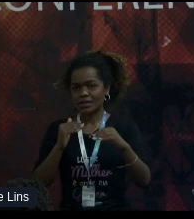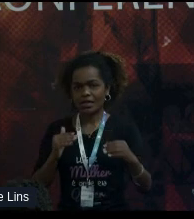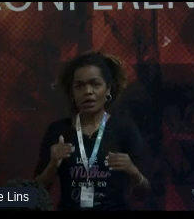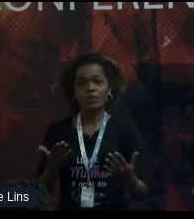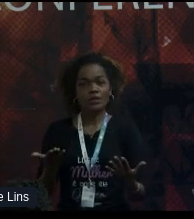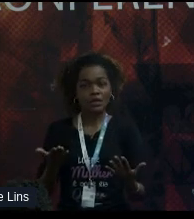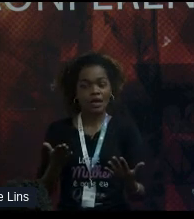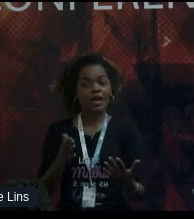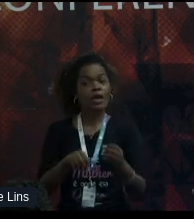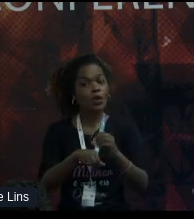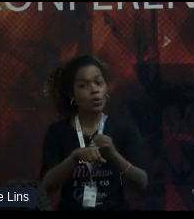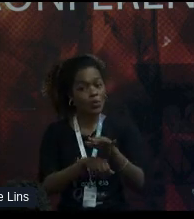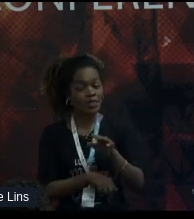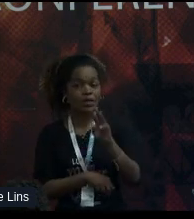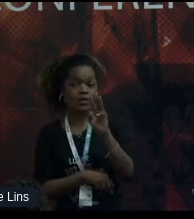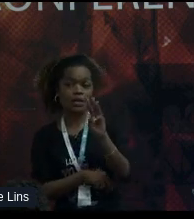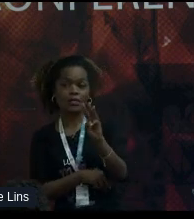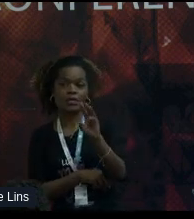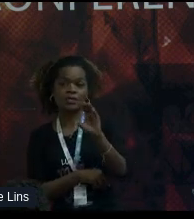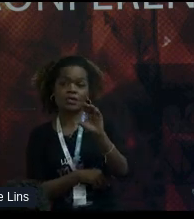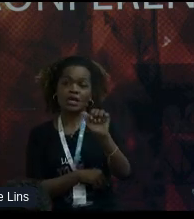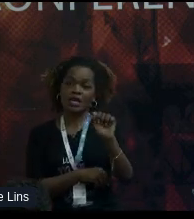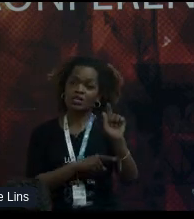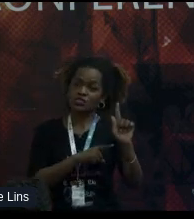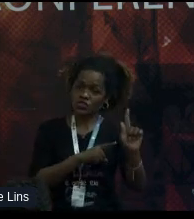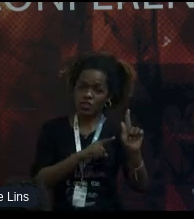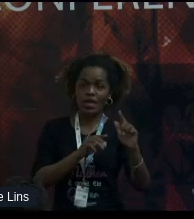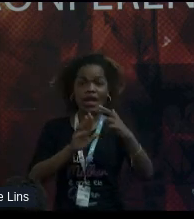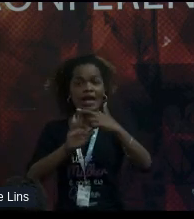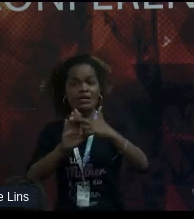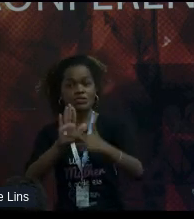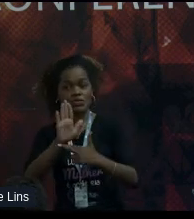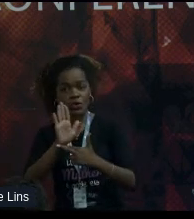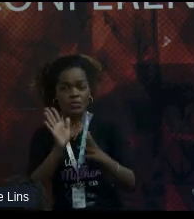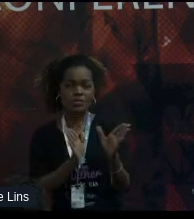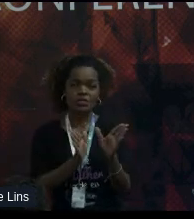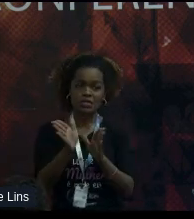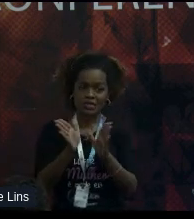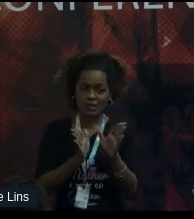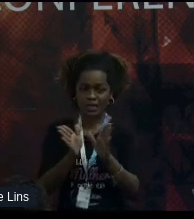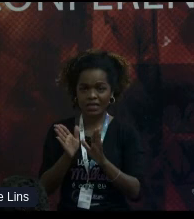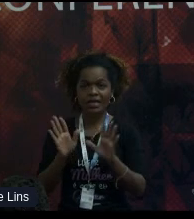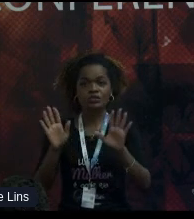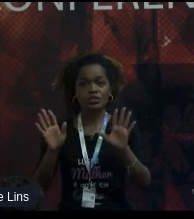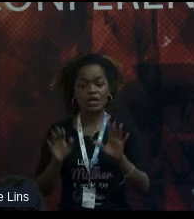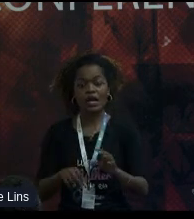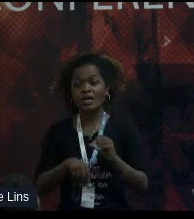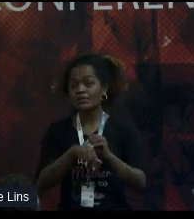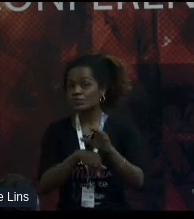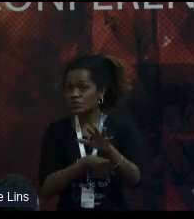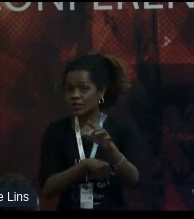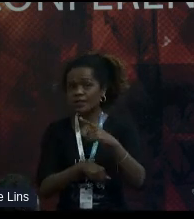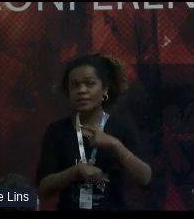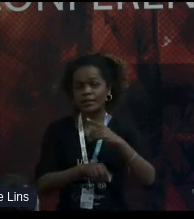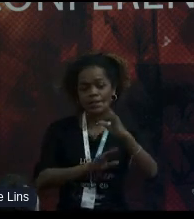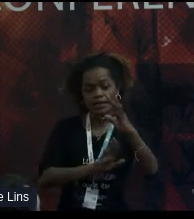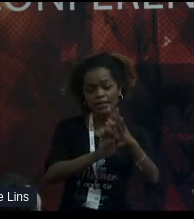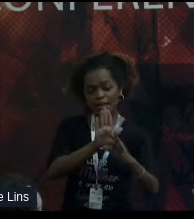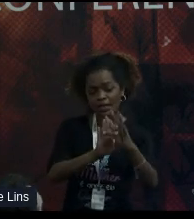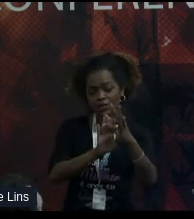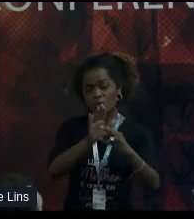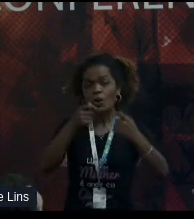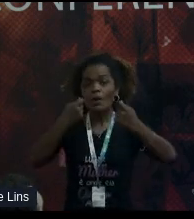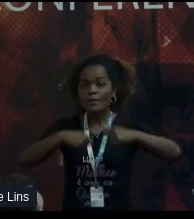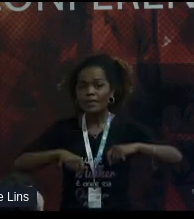Que traz aí essas normas de acessibilidade para a gente. E aí lá diz, né, que textos devem ter uma relação